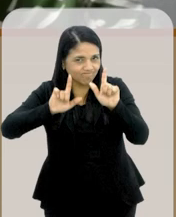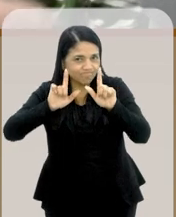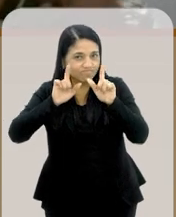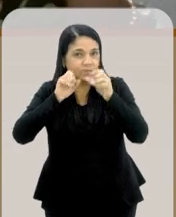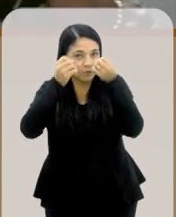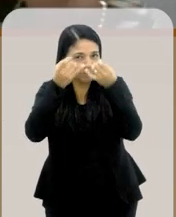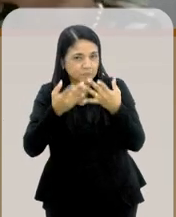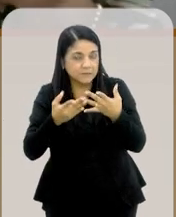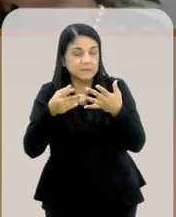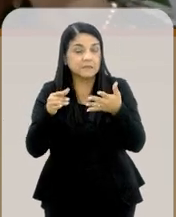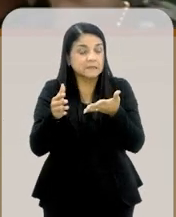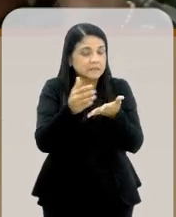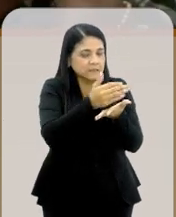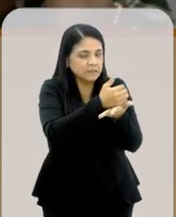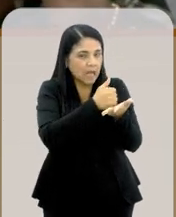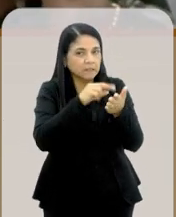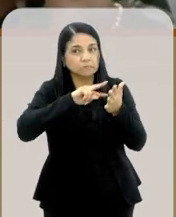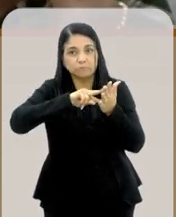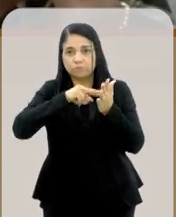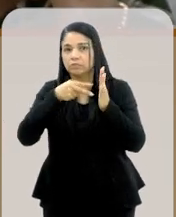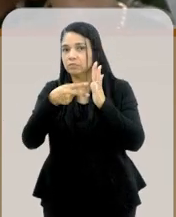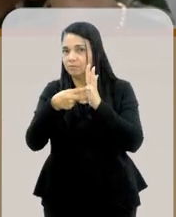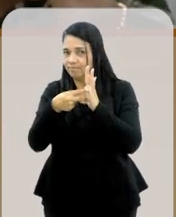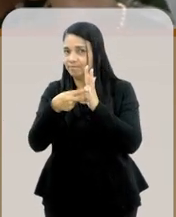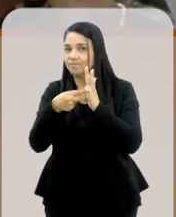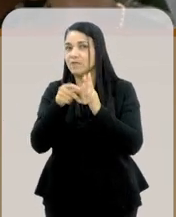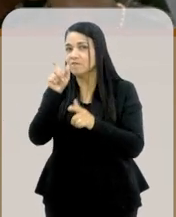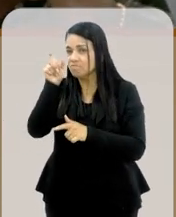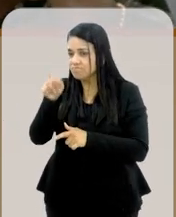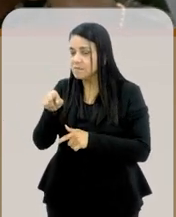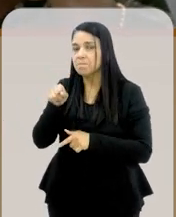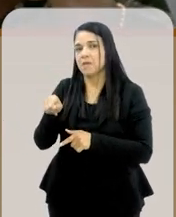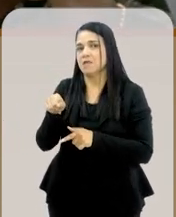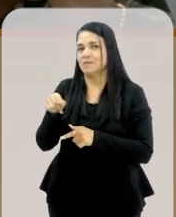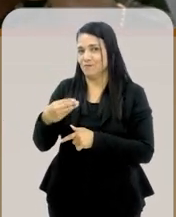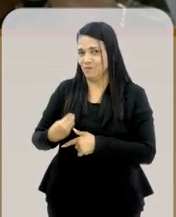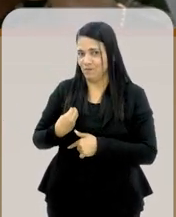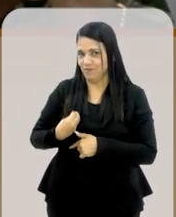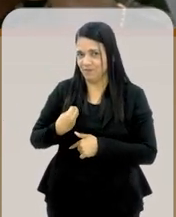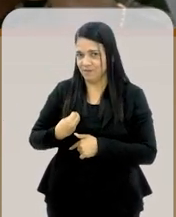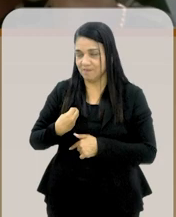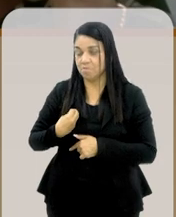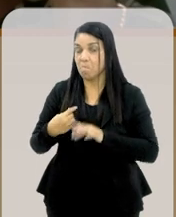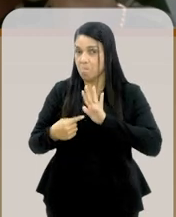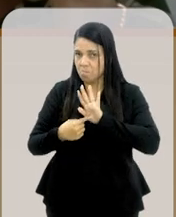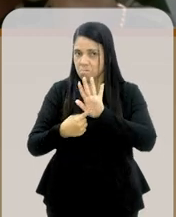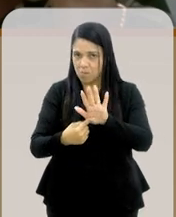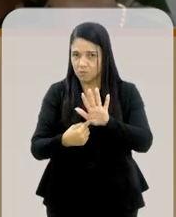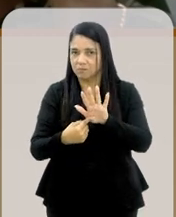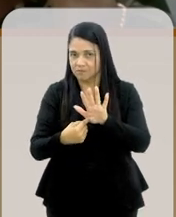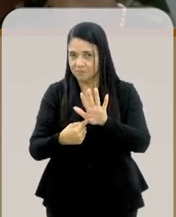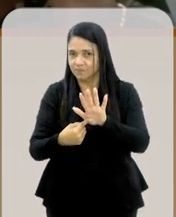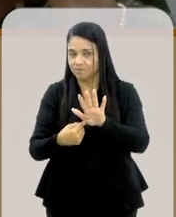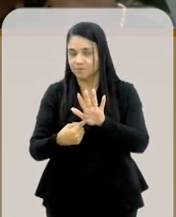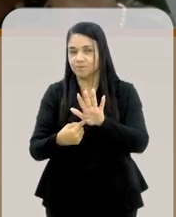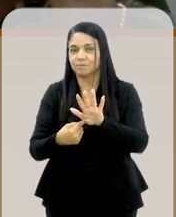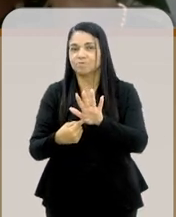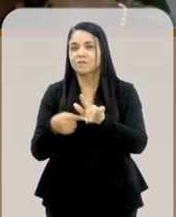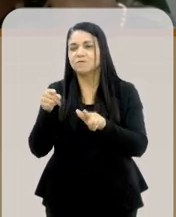programa, a gente tem dados também muito significativos e o seu caso mesmo mostra